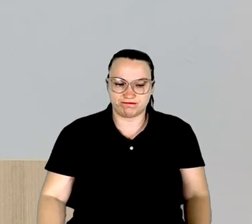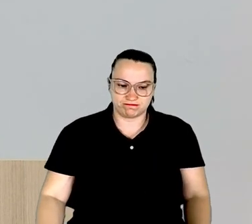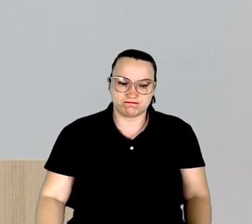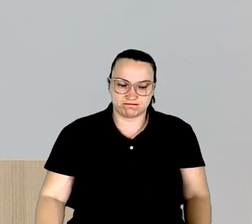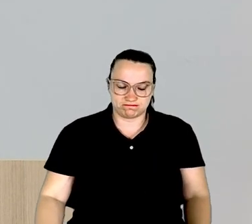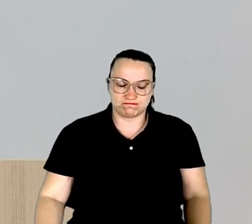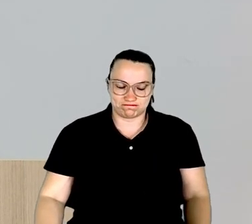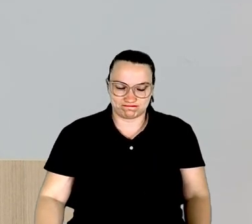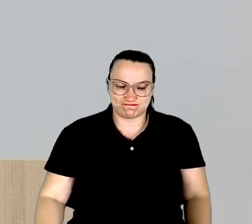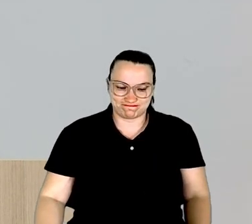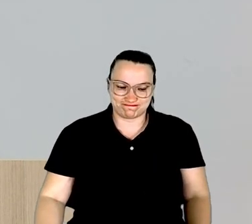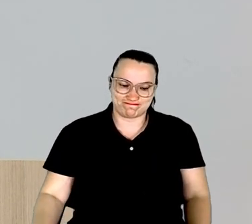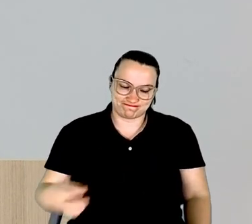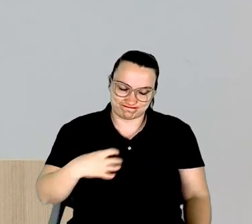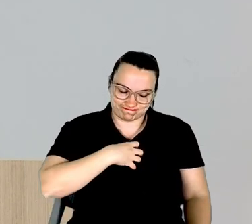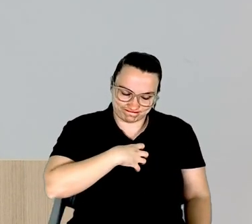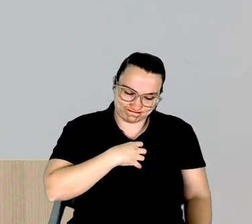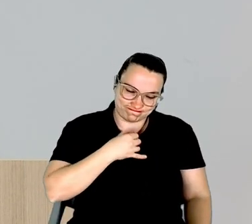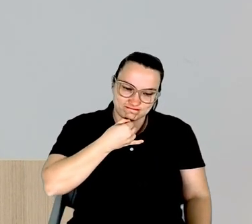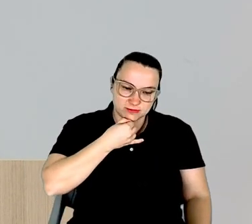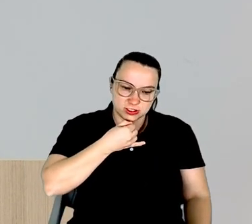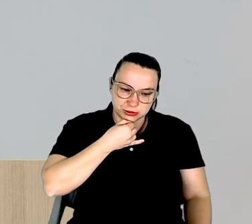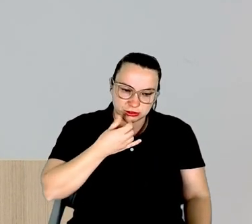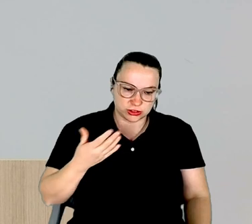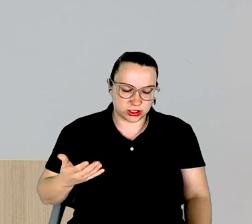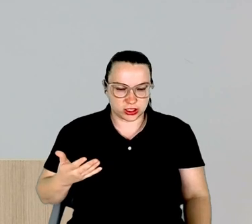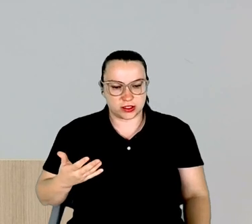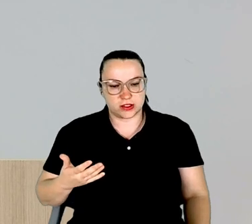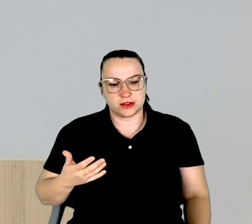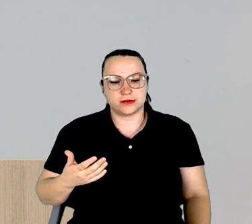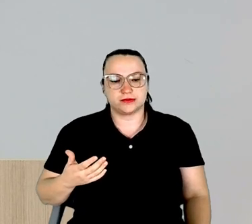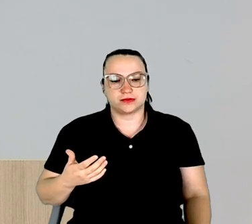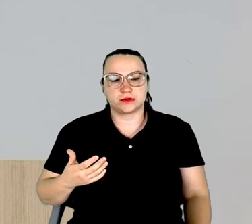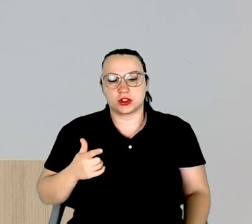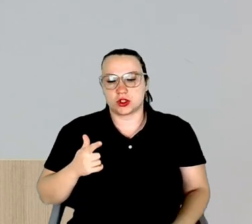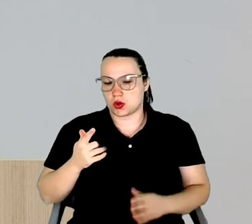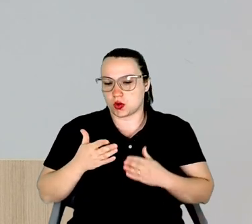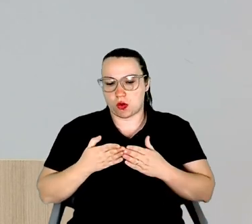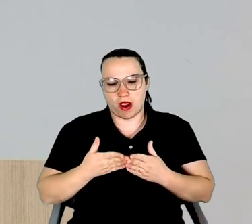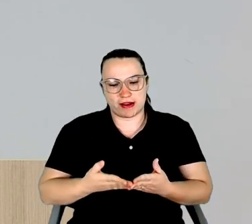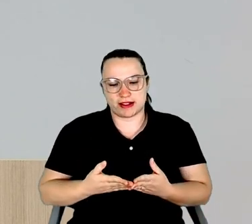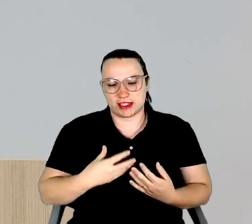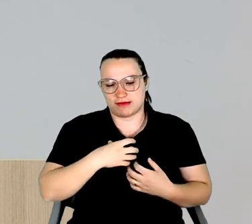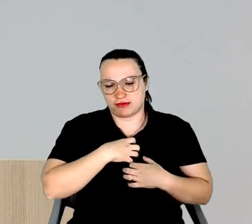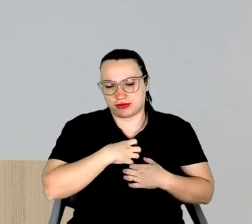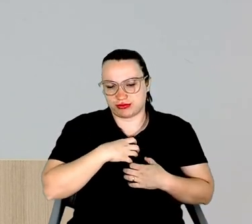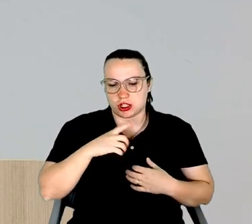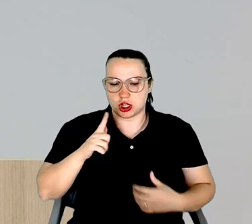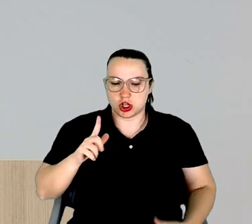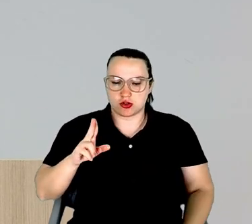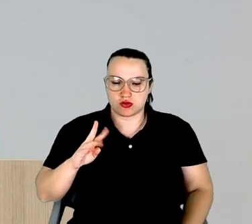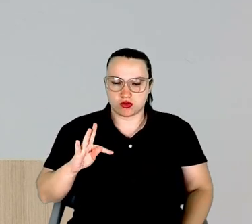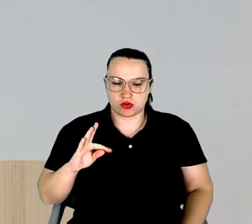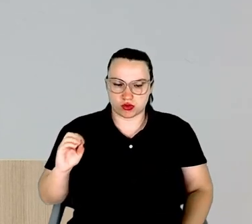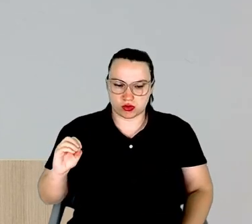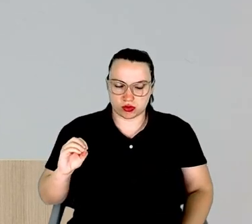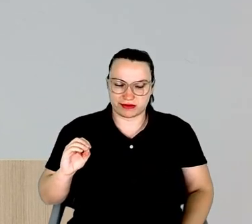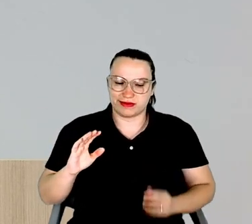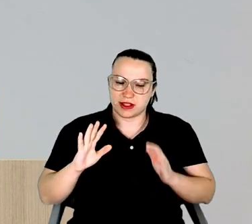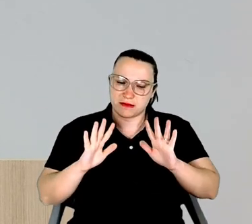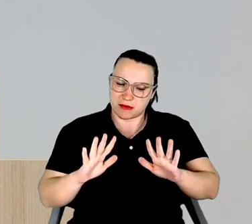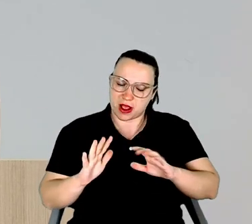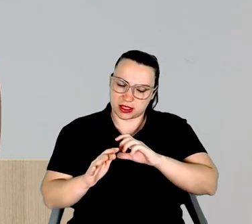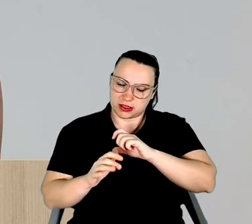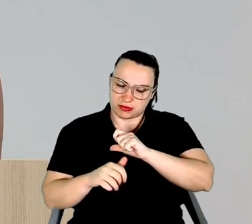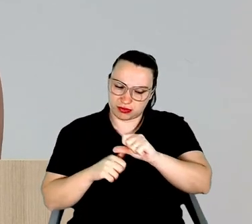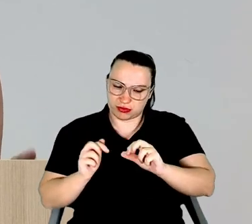com muito pesar, né, Guaíra permanece sempre em luto, mas nós podemos fazer diferente através de tudo que nos